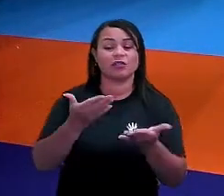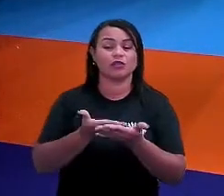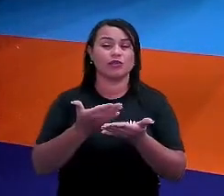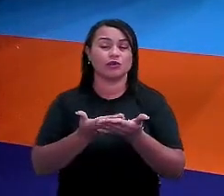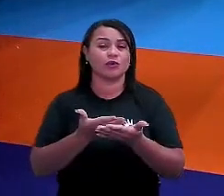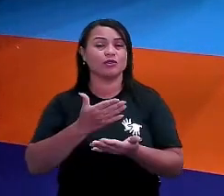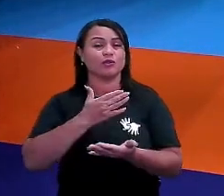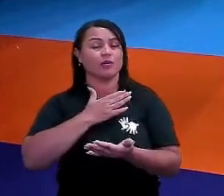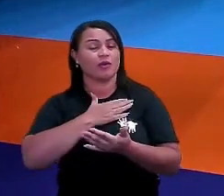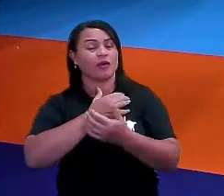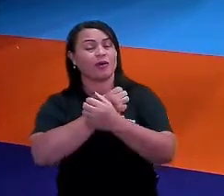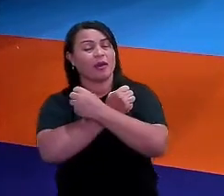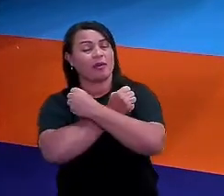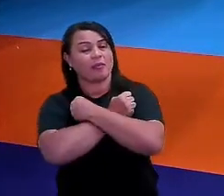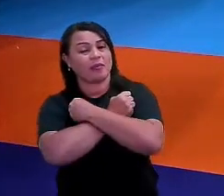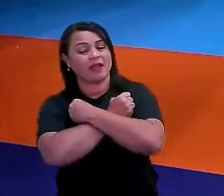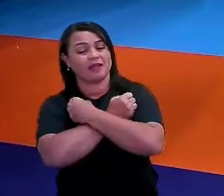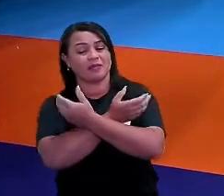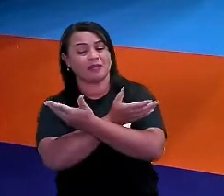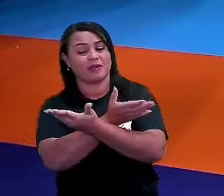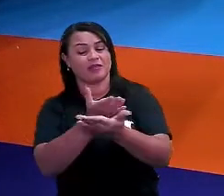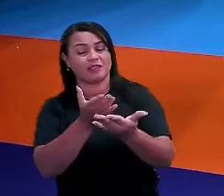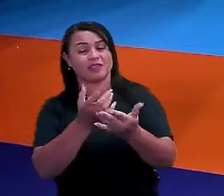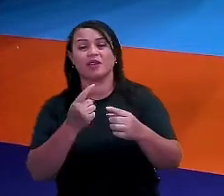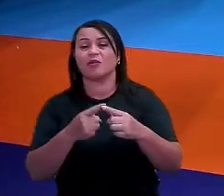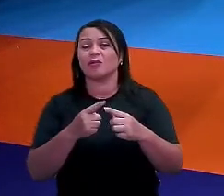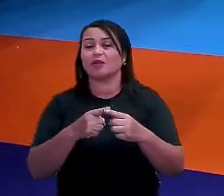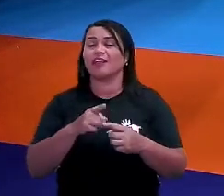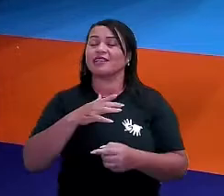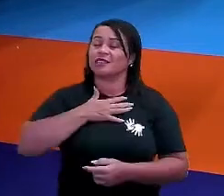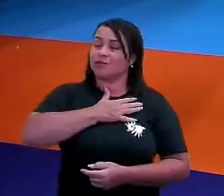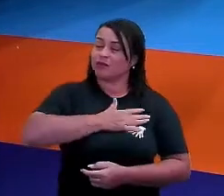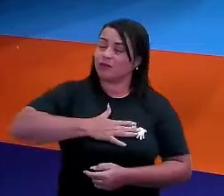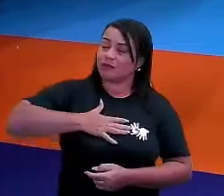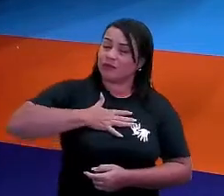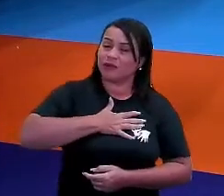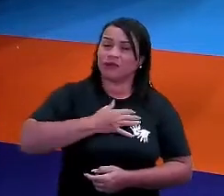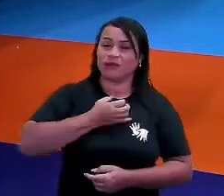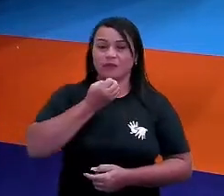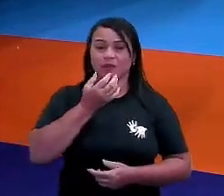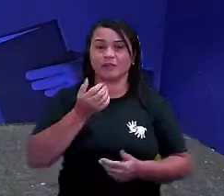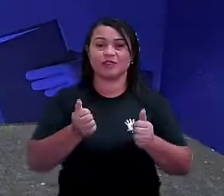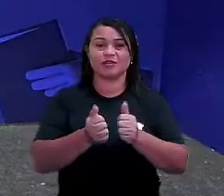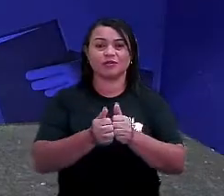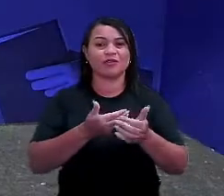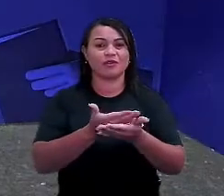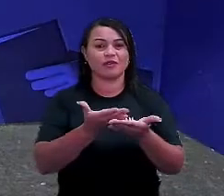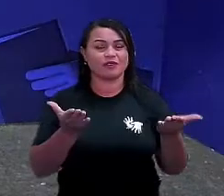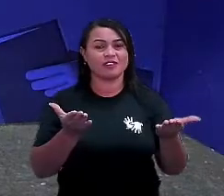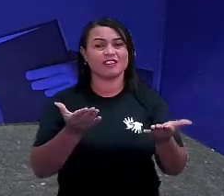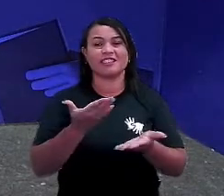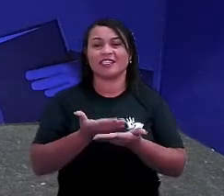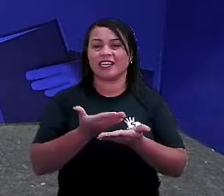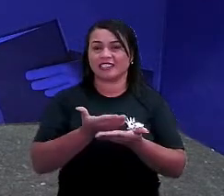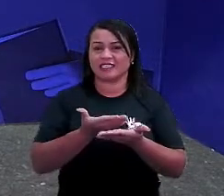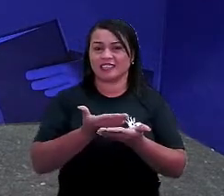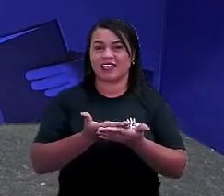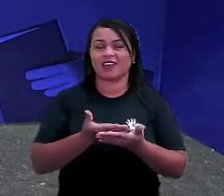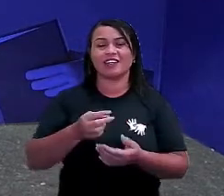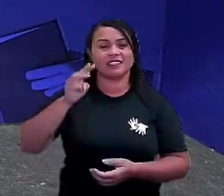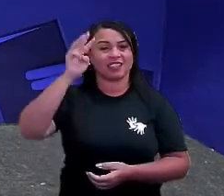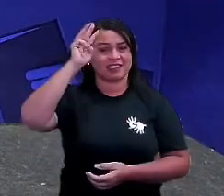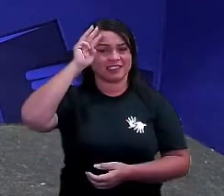e o meu abraço para você, porque sempre é uma satisfação estar aqui com vocês nas aulas